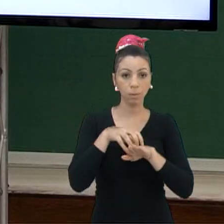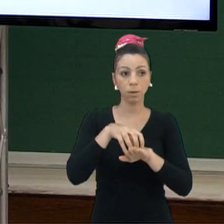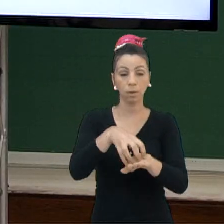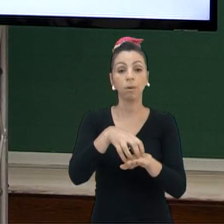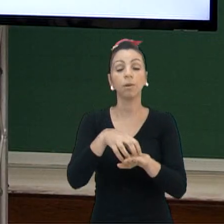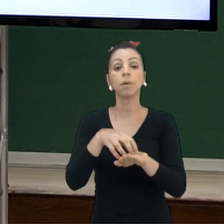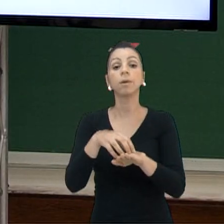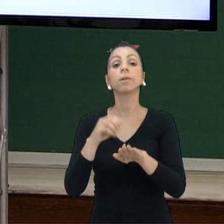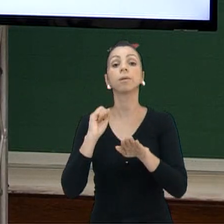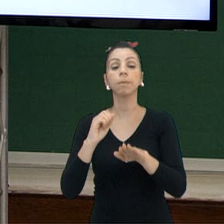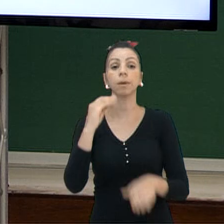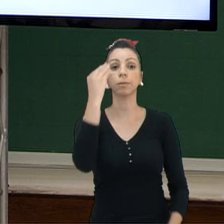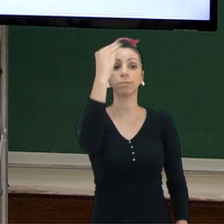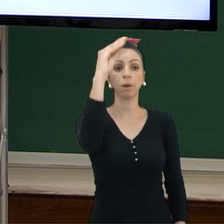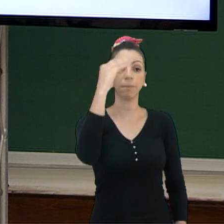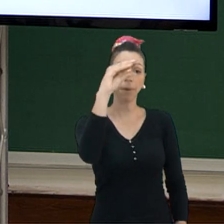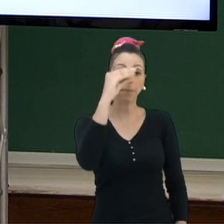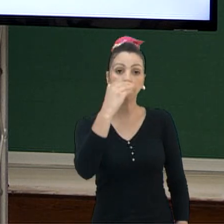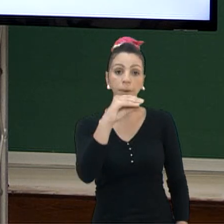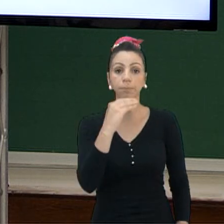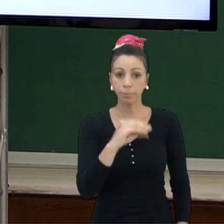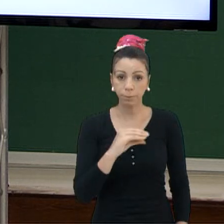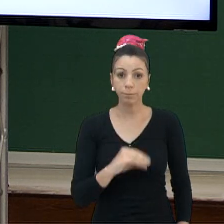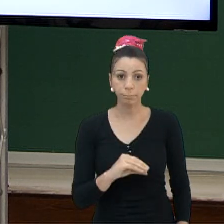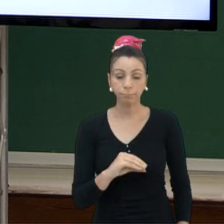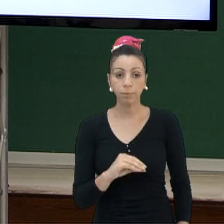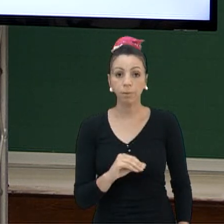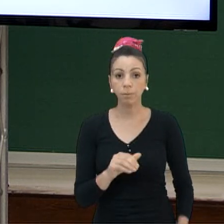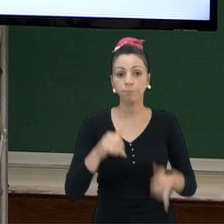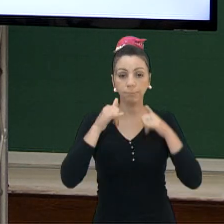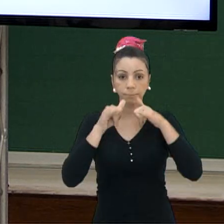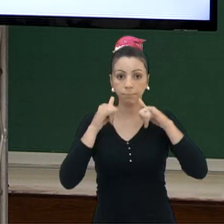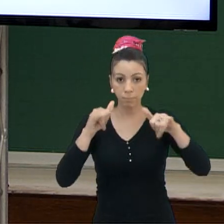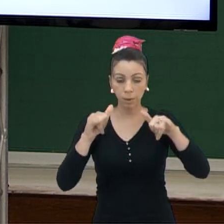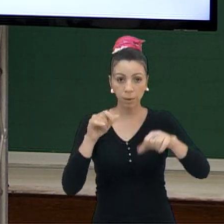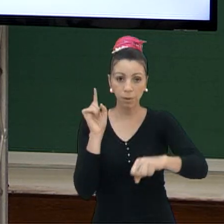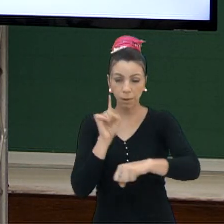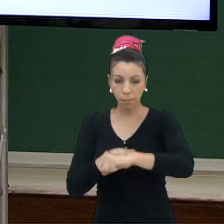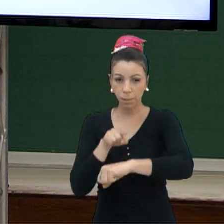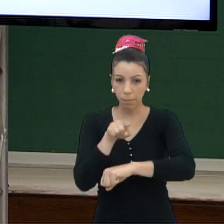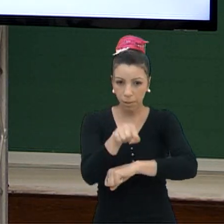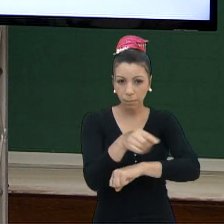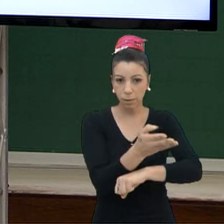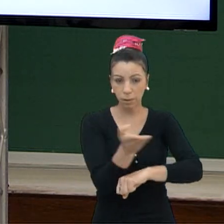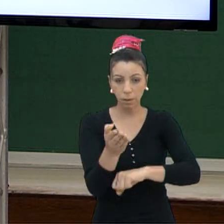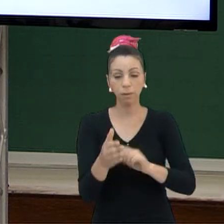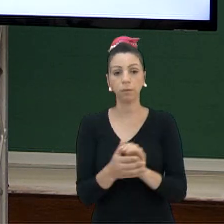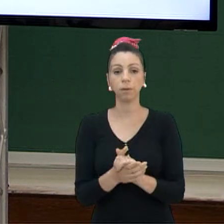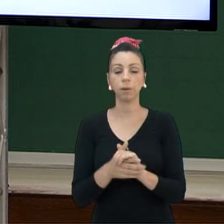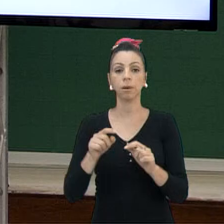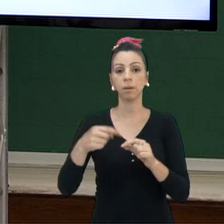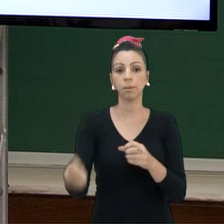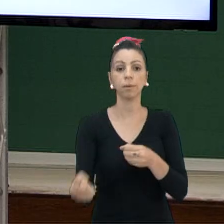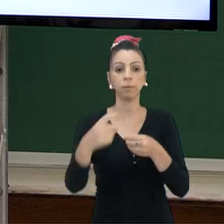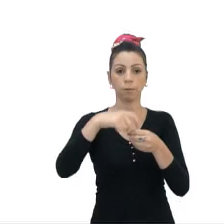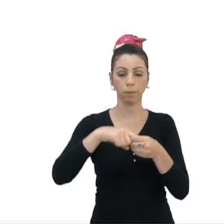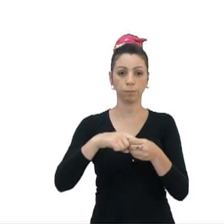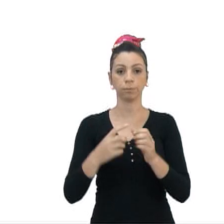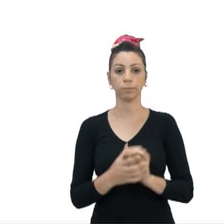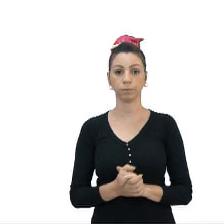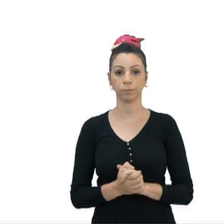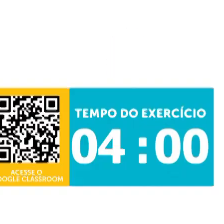ser colocado aqui como uma publicidade. Vou dar um tempinho para vocês fazerem isso e eu volto para a gente continuar.